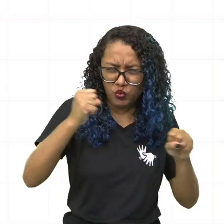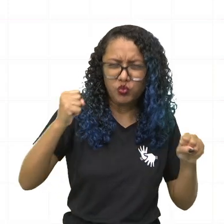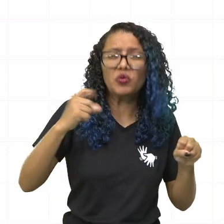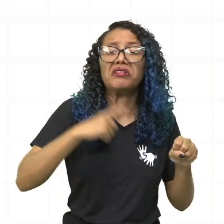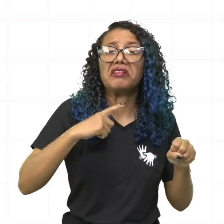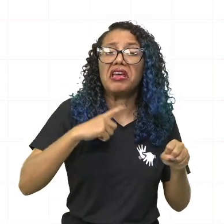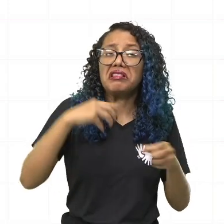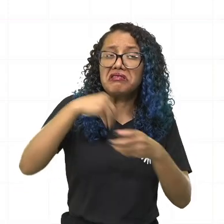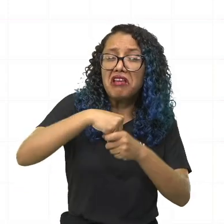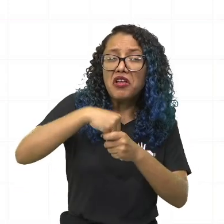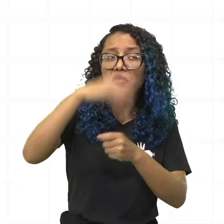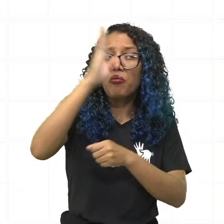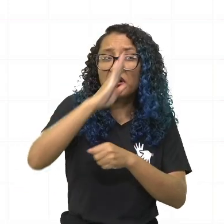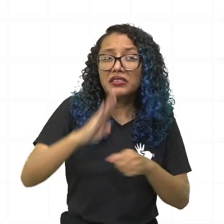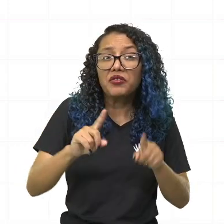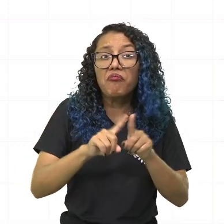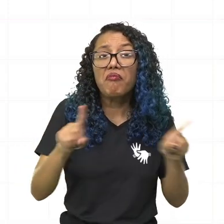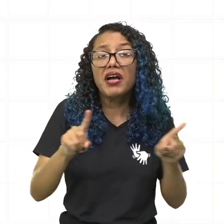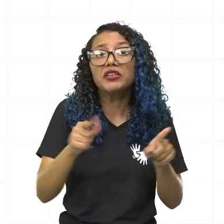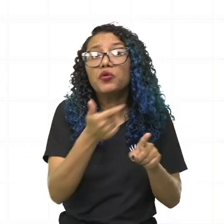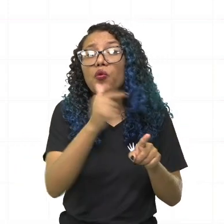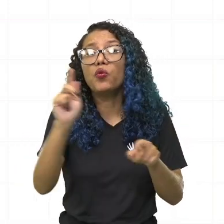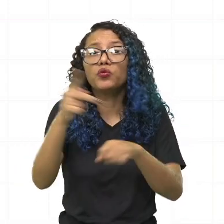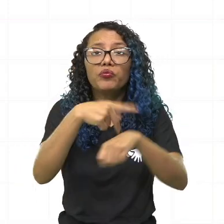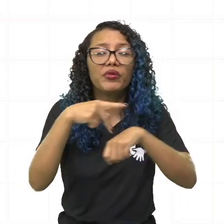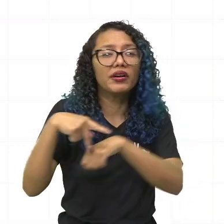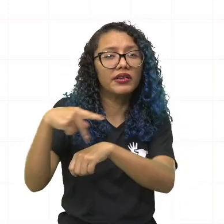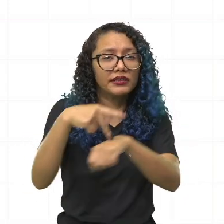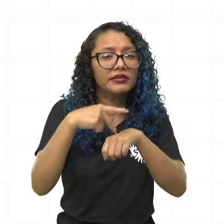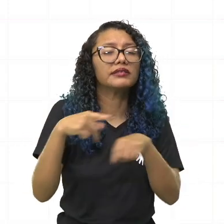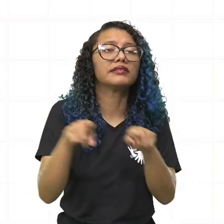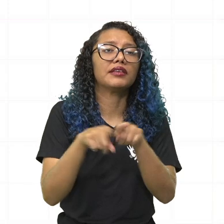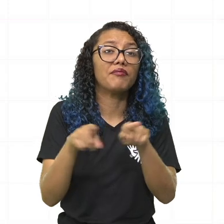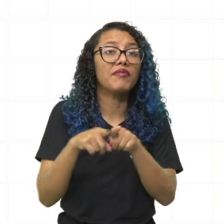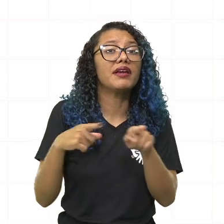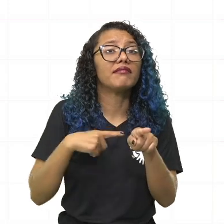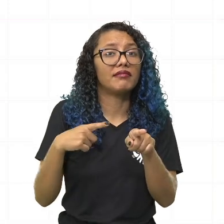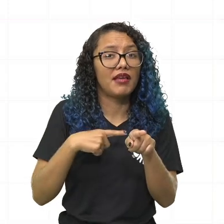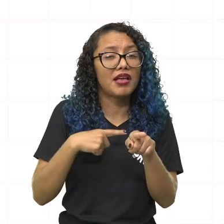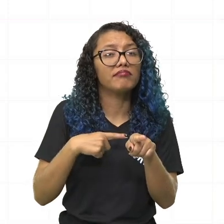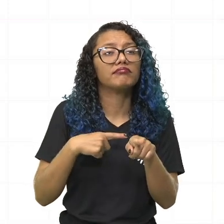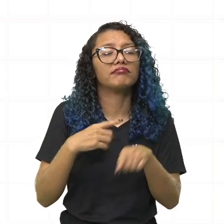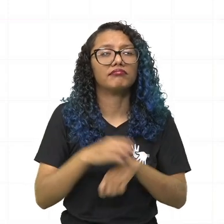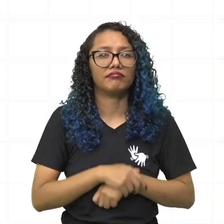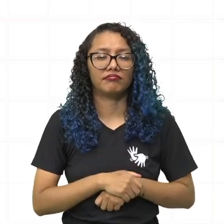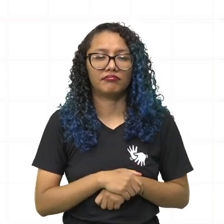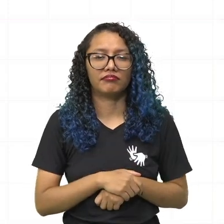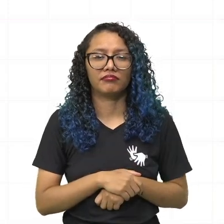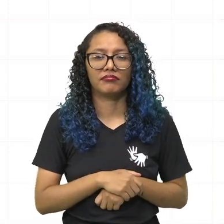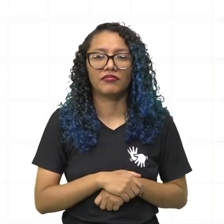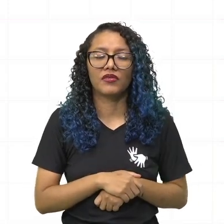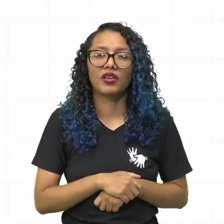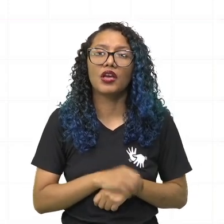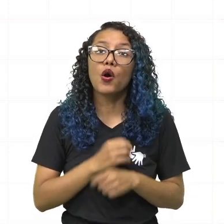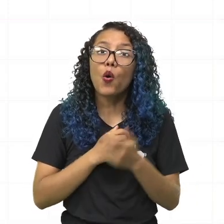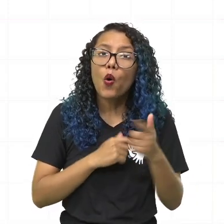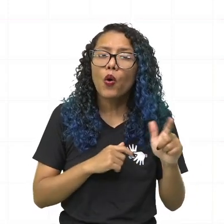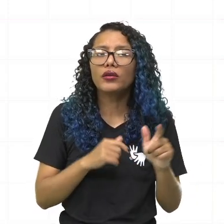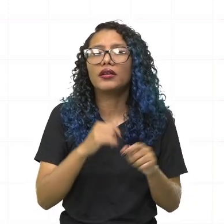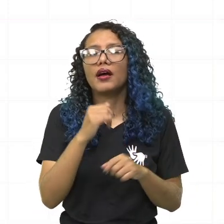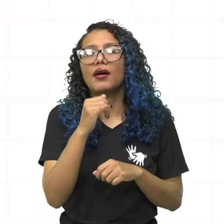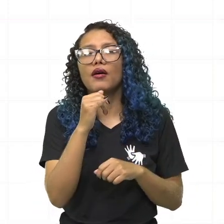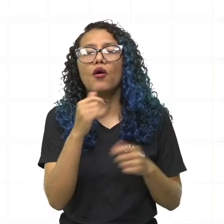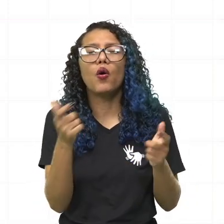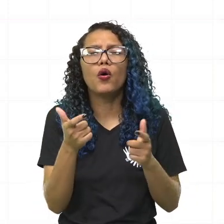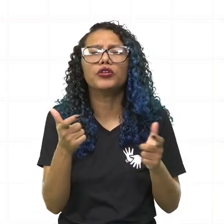brasileiro, mas ela ultrapassa outros países aqui vizinhos do Brasil, né? Vai ter uma floresta bem parecida com essa na